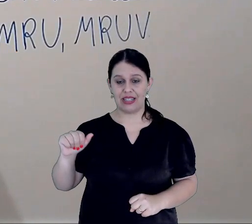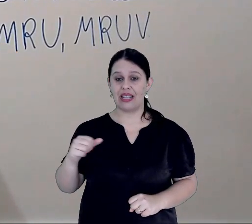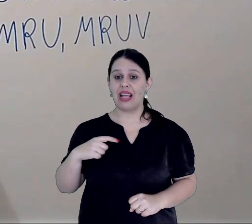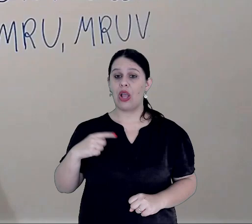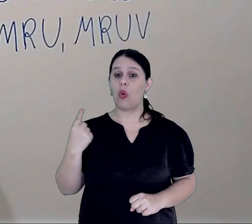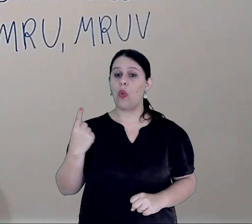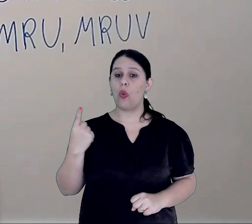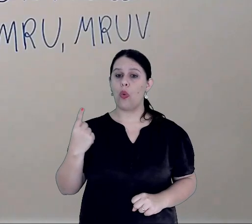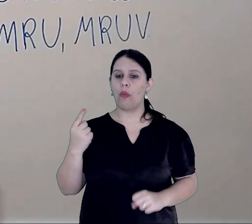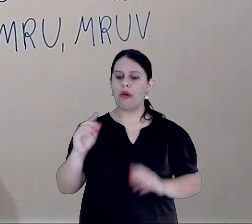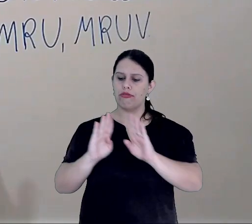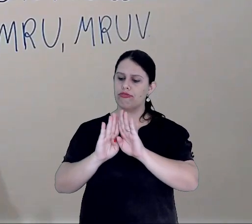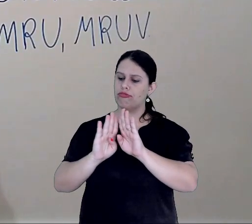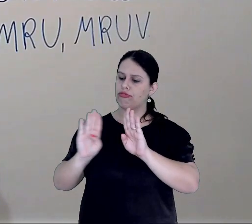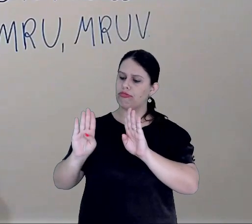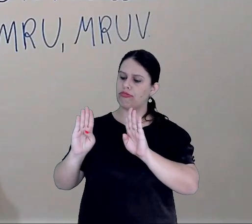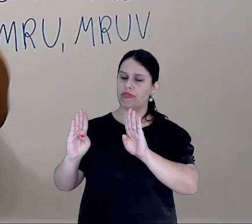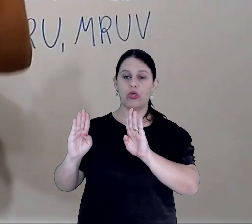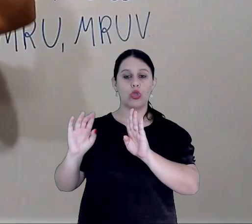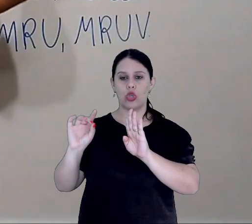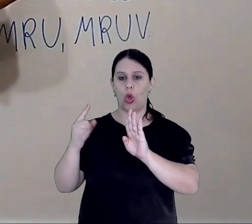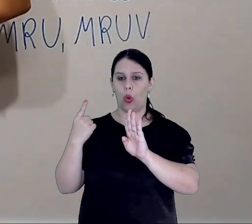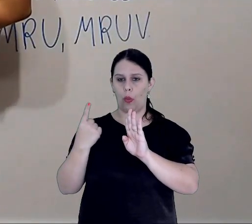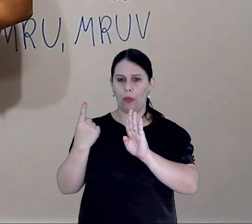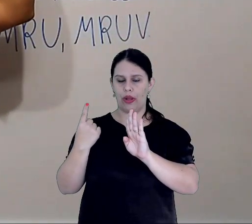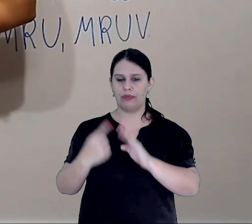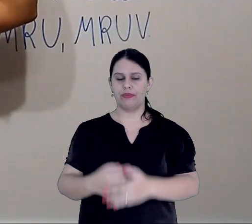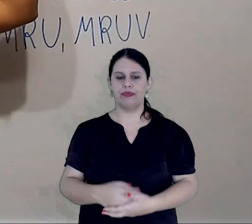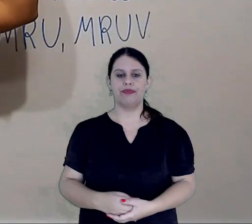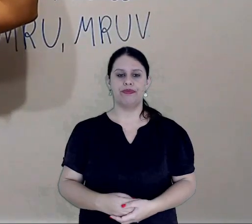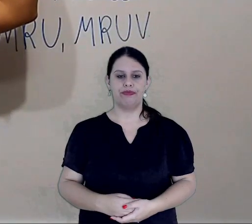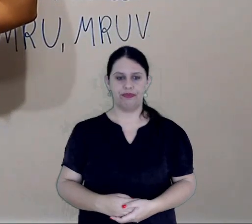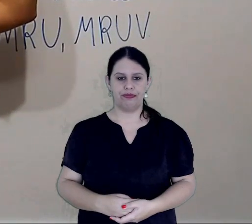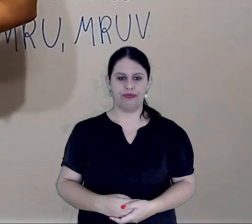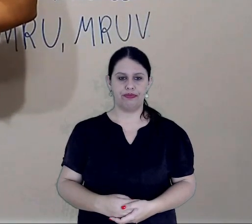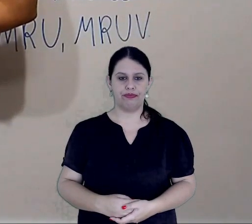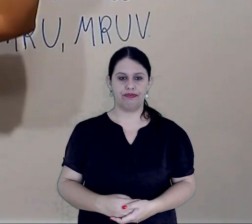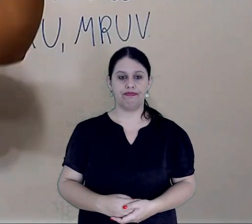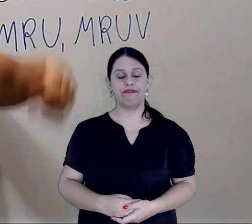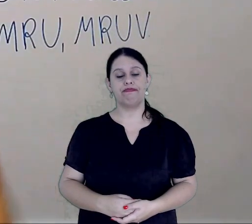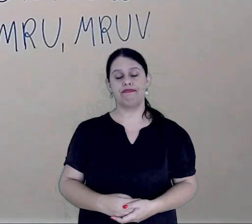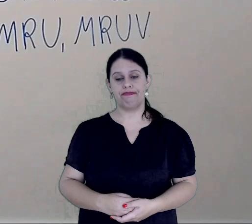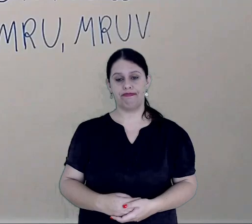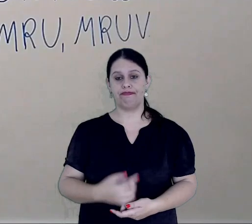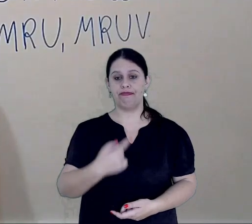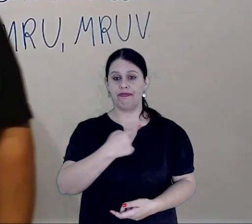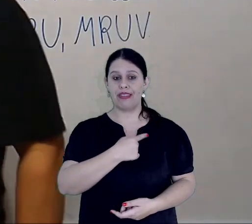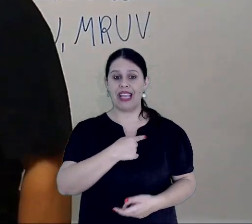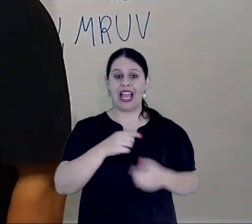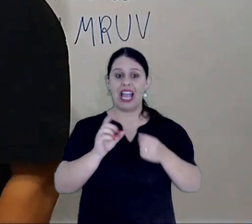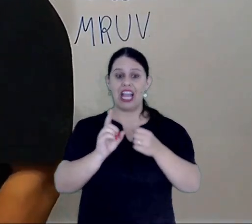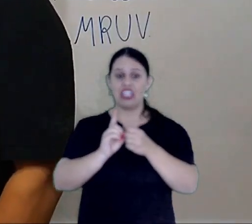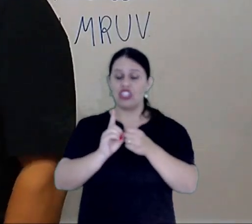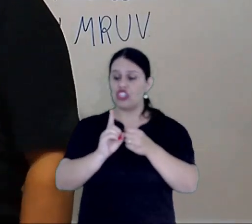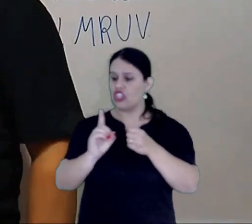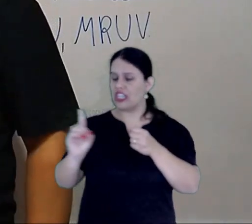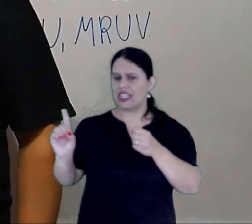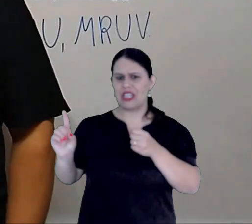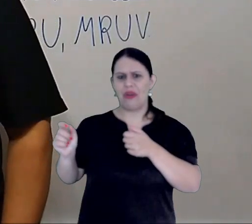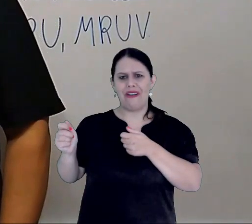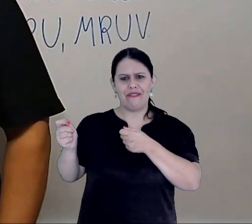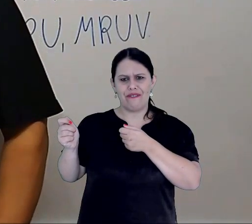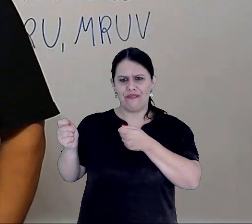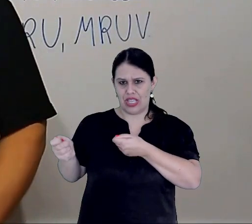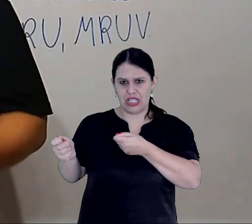Neste caso, eu escolho um sistema de coordenadas Que tem apenas uma